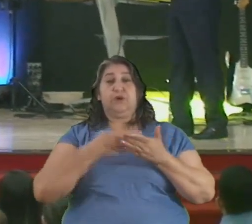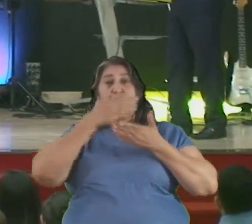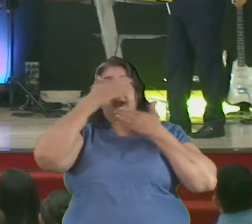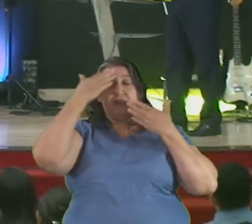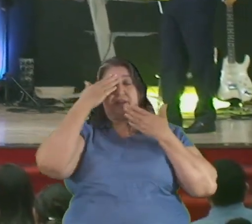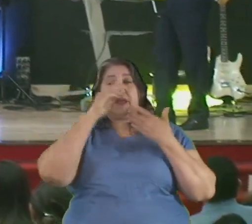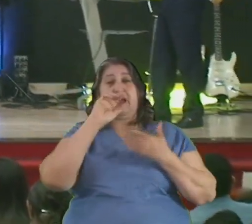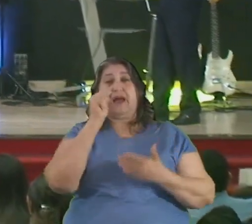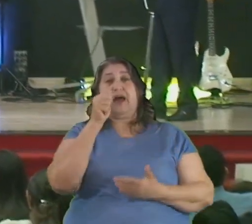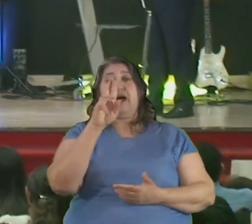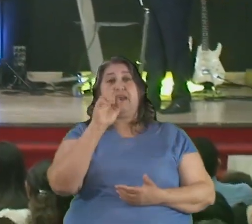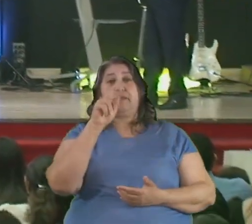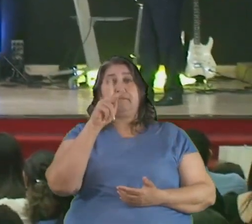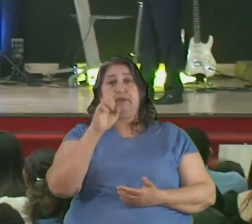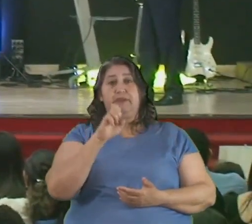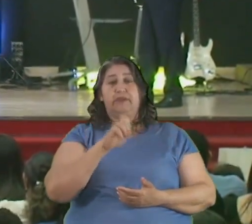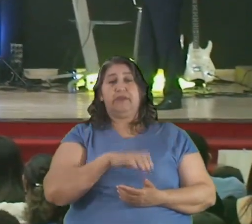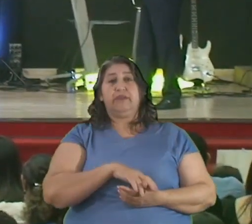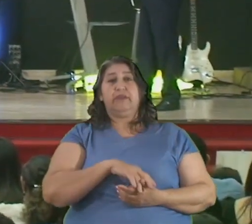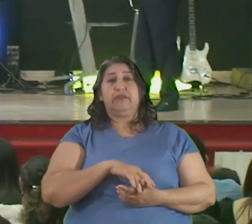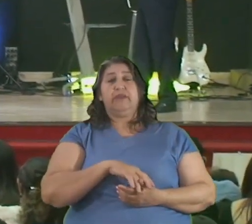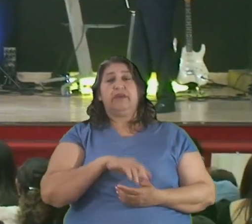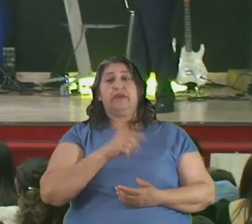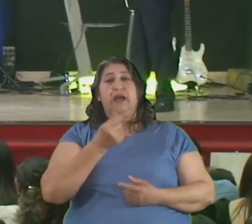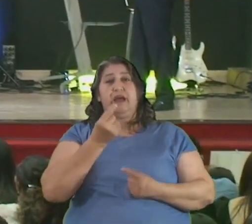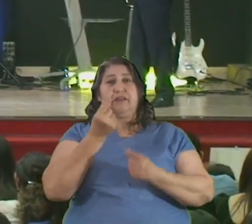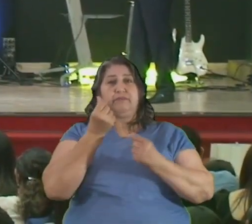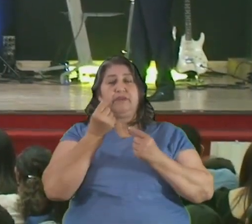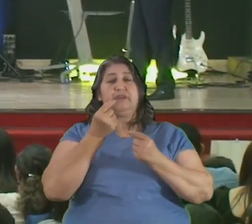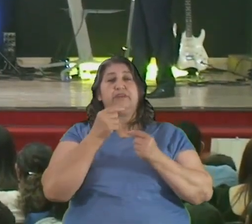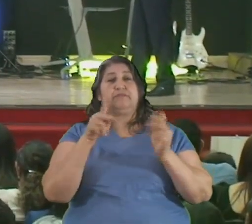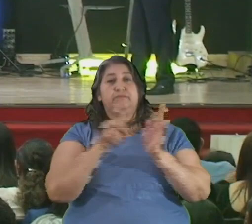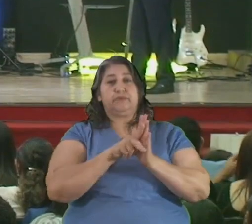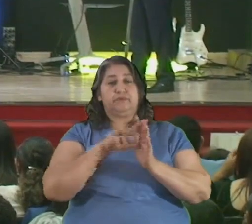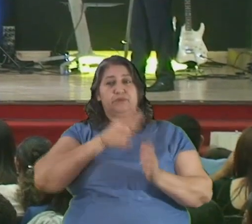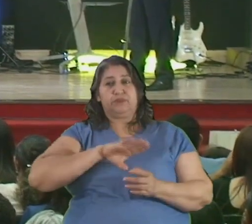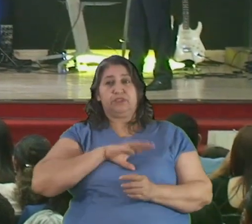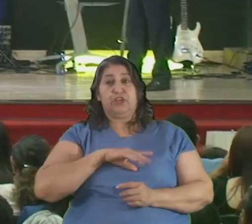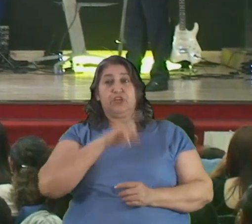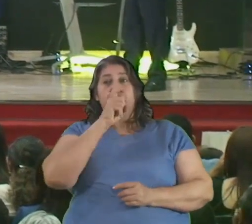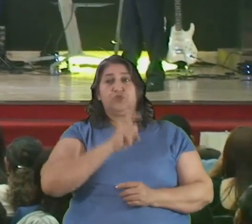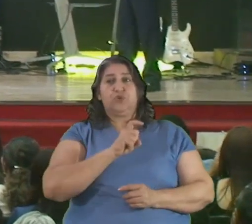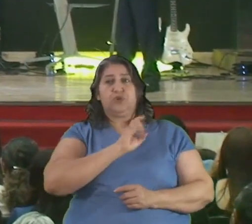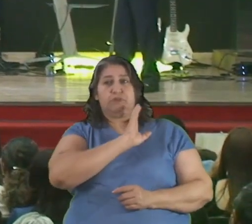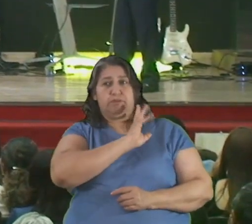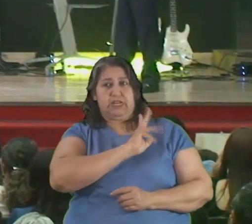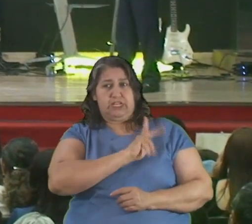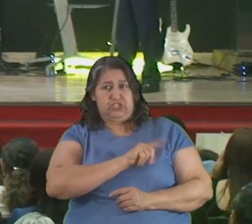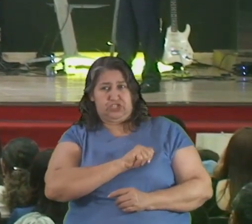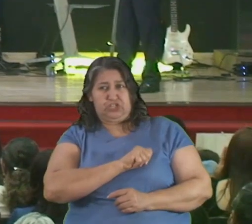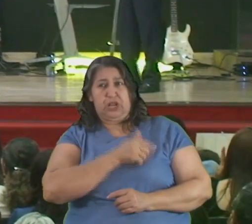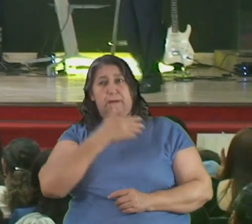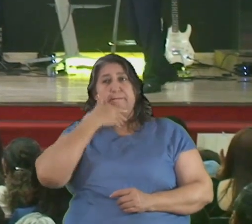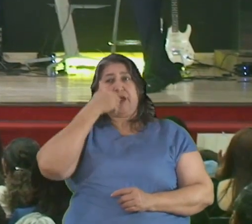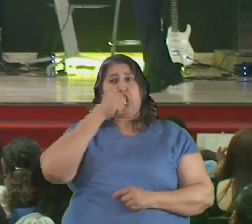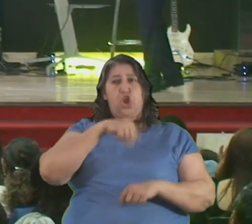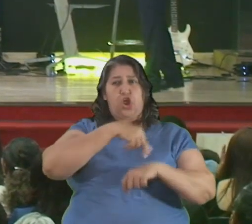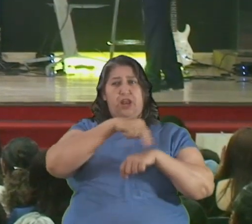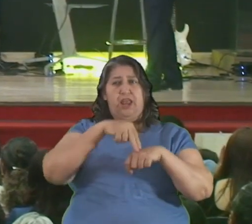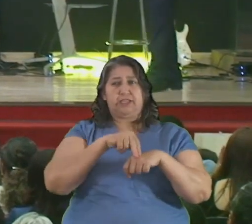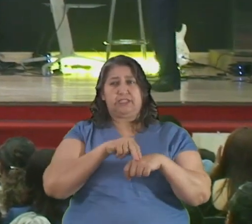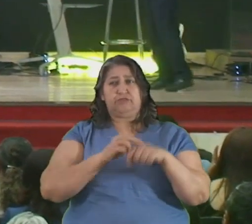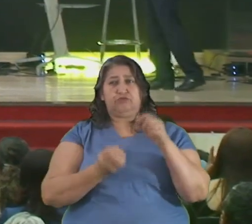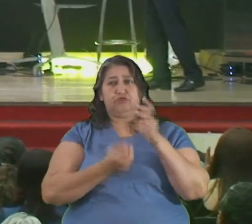sois palestino, a melhor nação surgida na face da terra. Fazei o